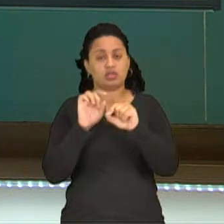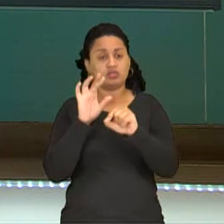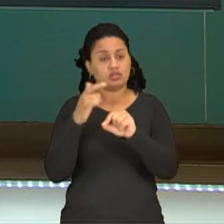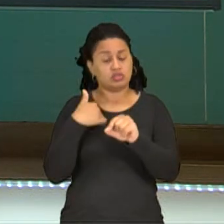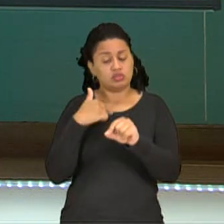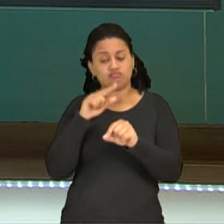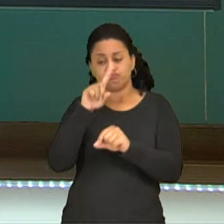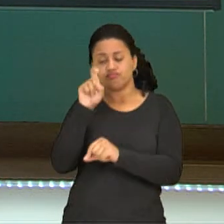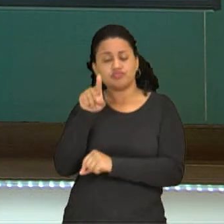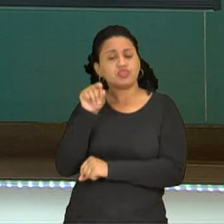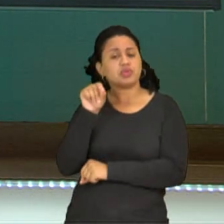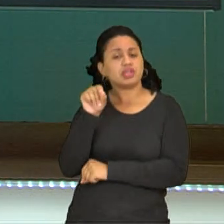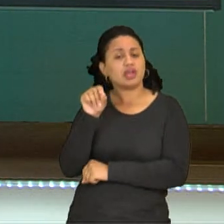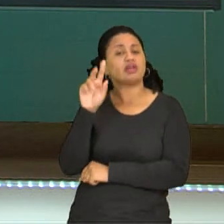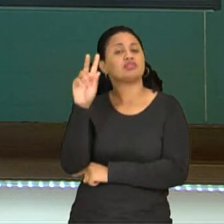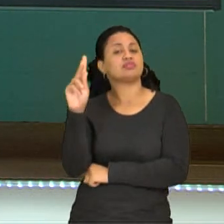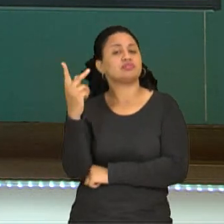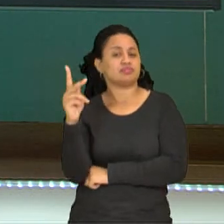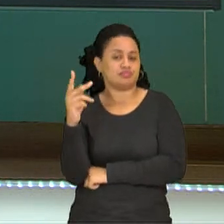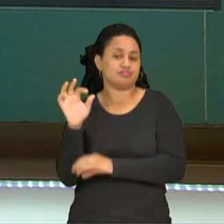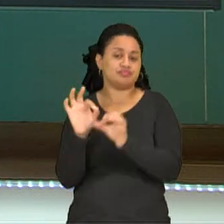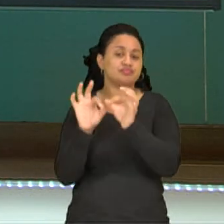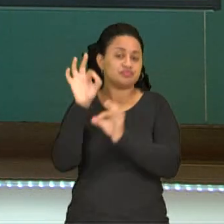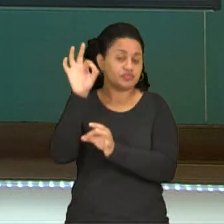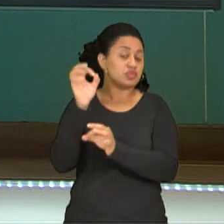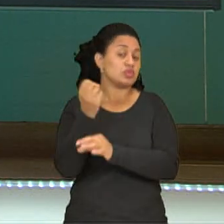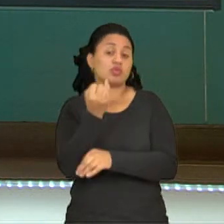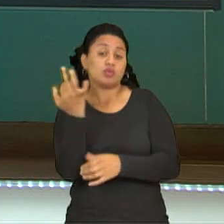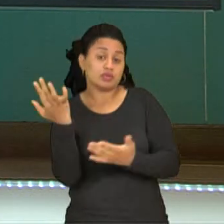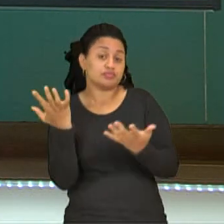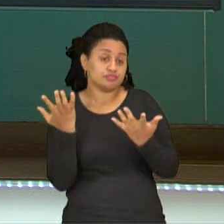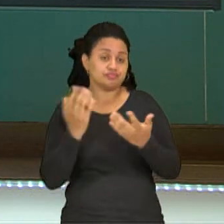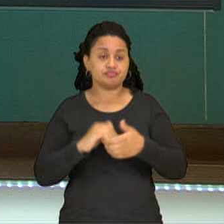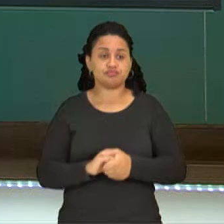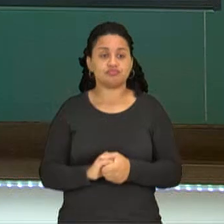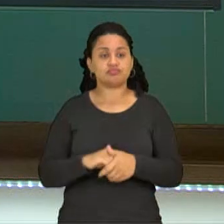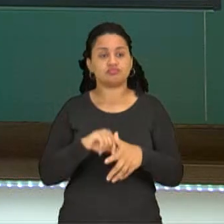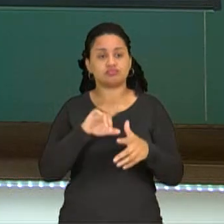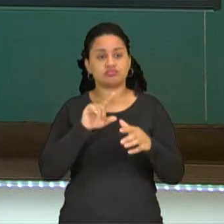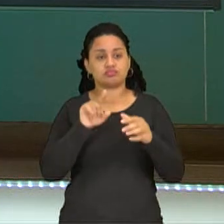nossa incógnita, que era a nossa altura. Então, passamos esse valor